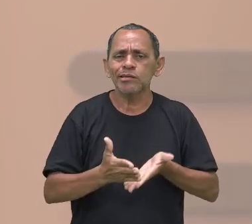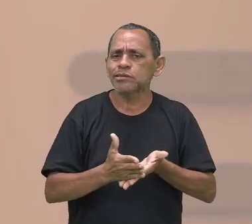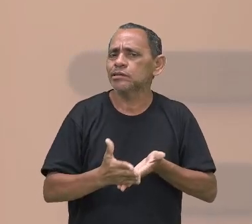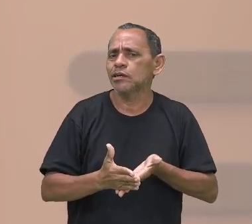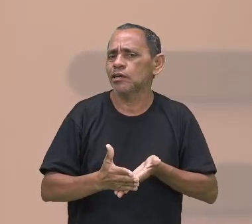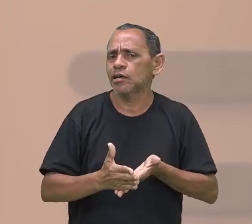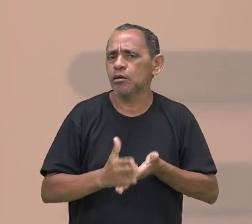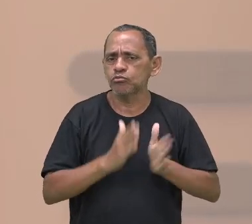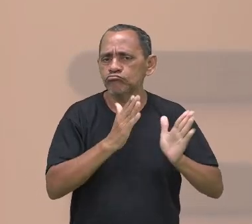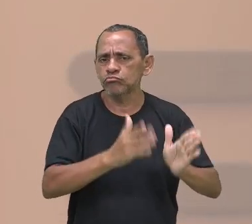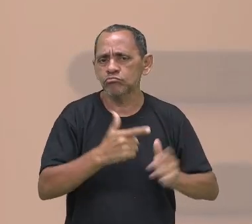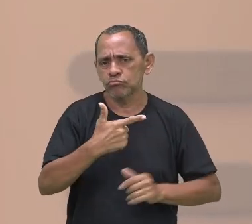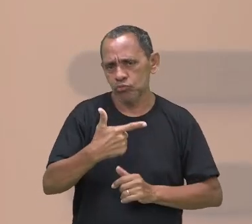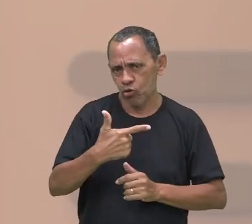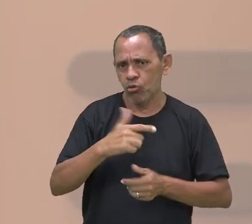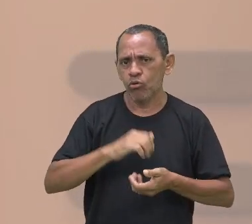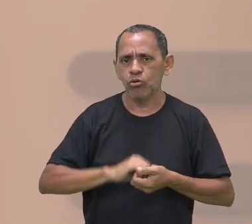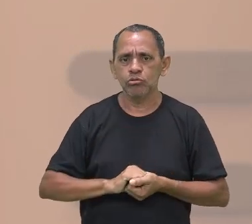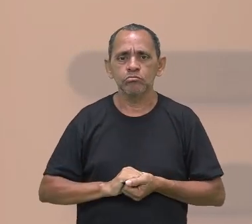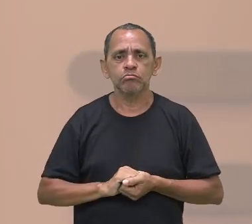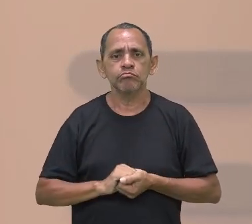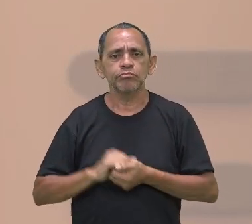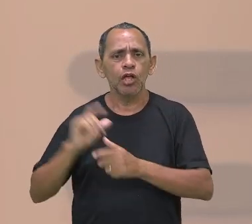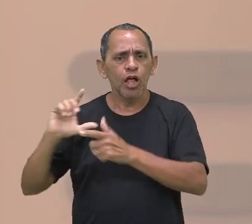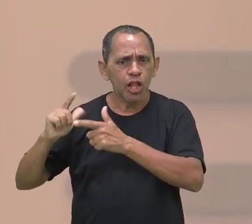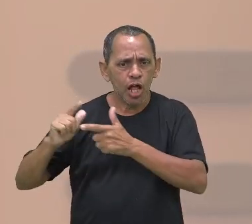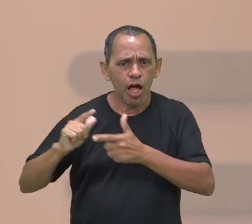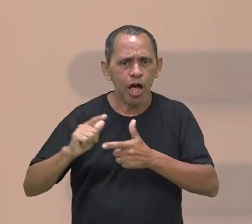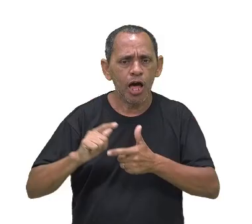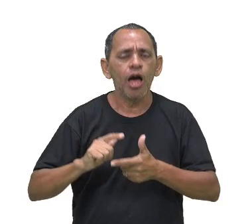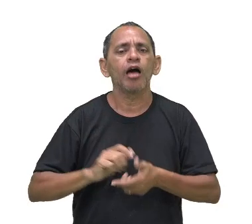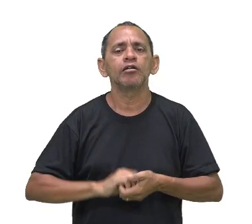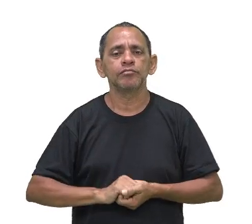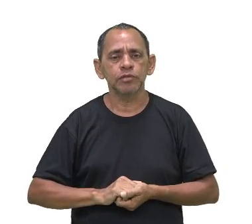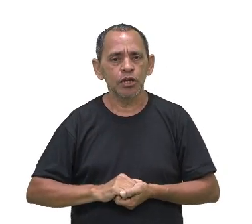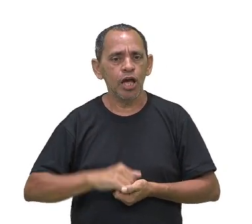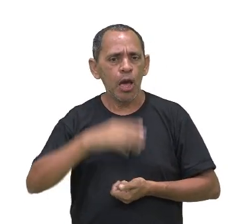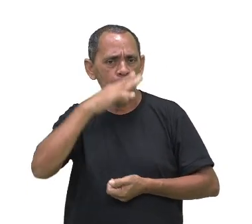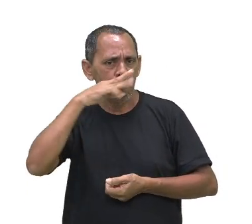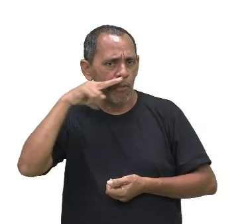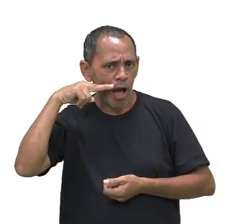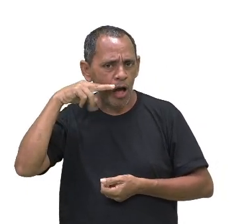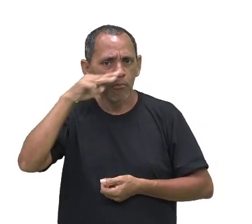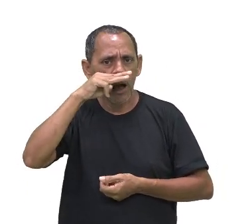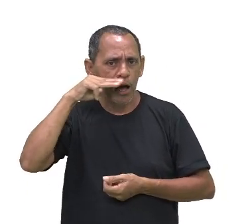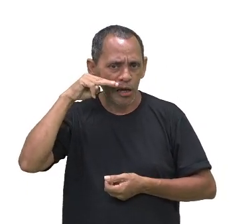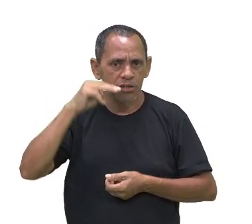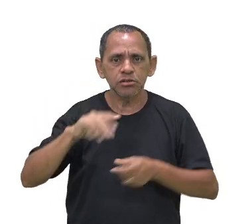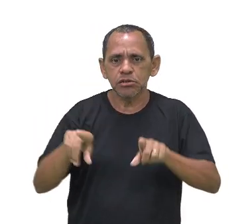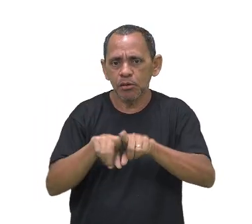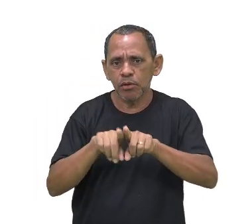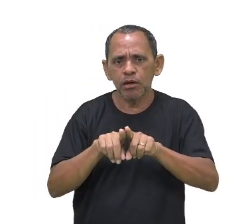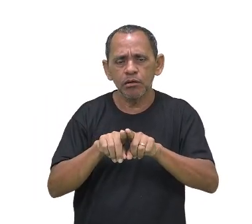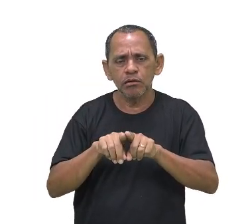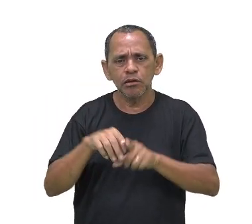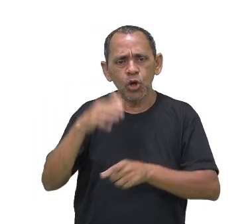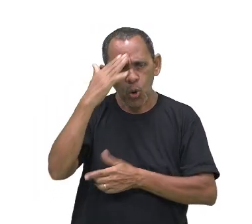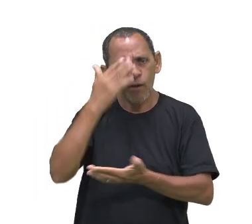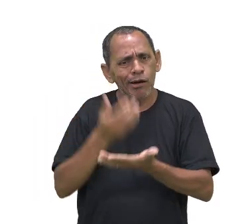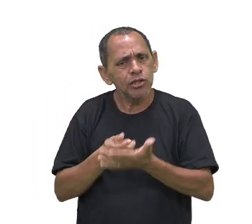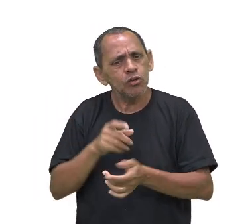um clássico da sociologia, que é Karl Marx. Este nome, eu acredito que seja já